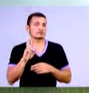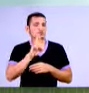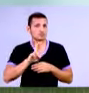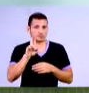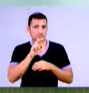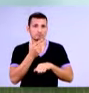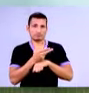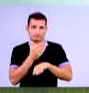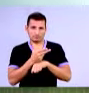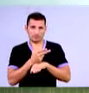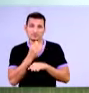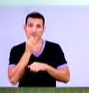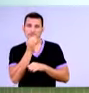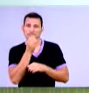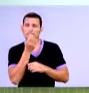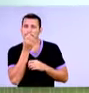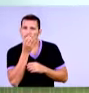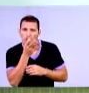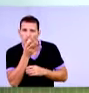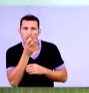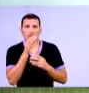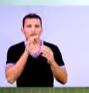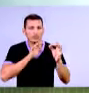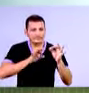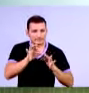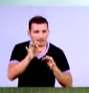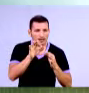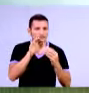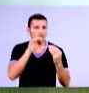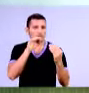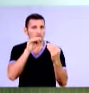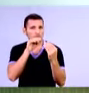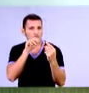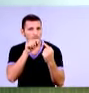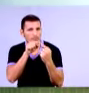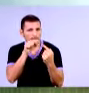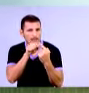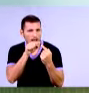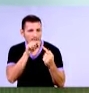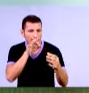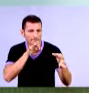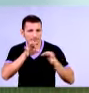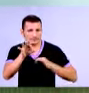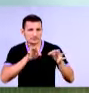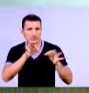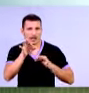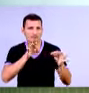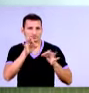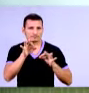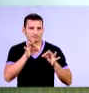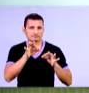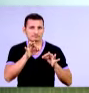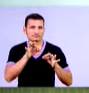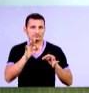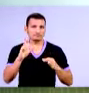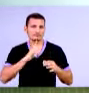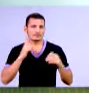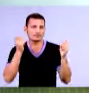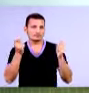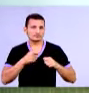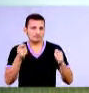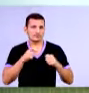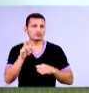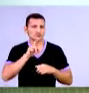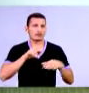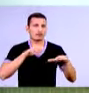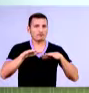multimídia, quando bem combinado, né, quando bem dosado, quando bem planejado, nós temos aí a possibilidade de usar as animações,